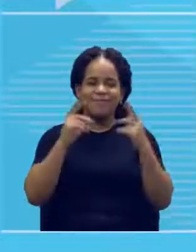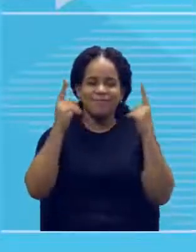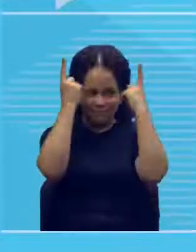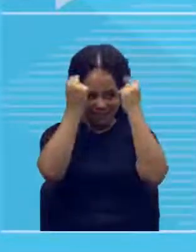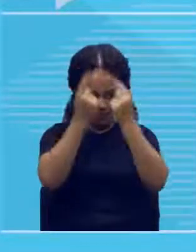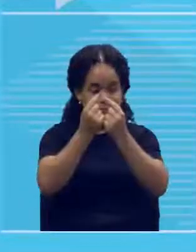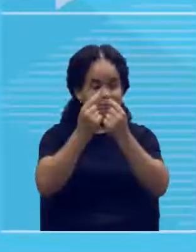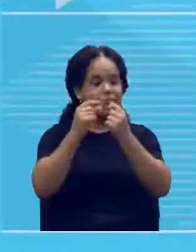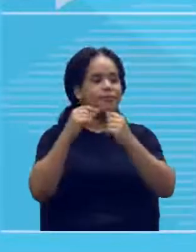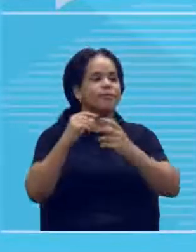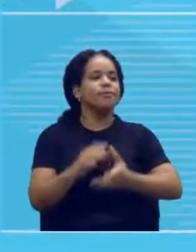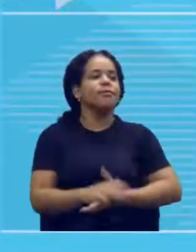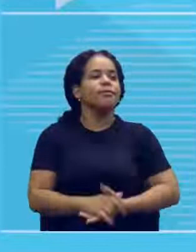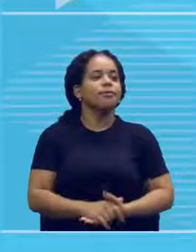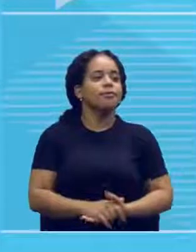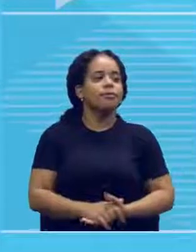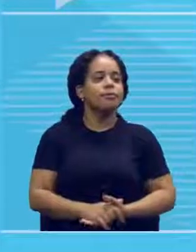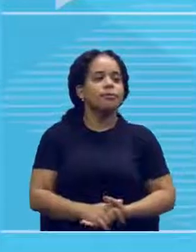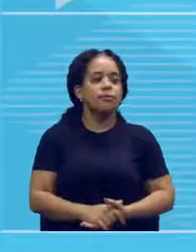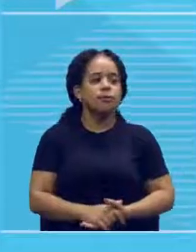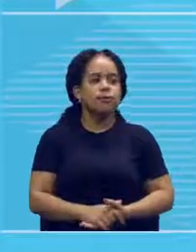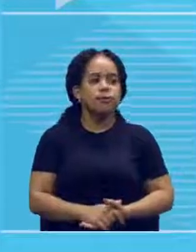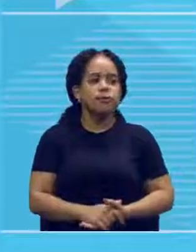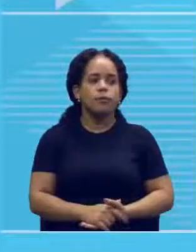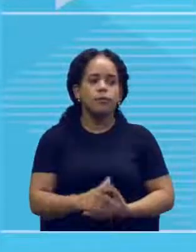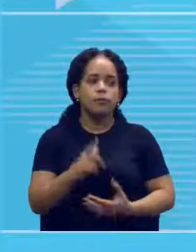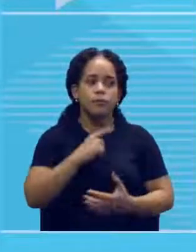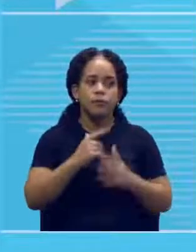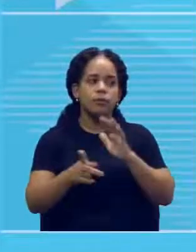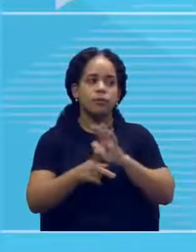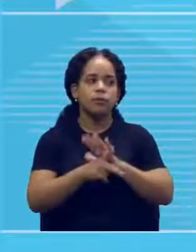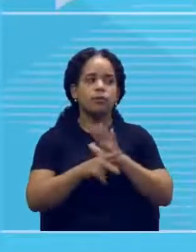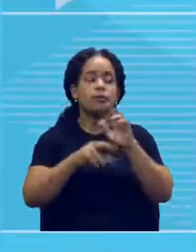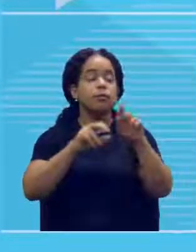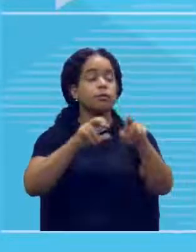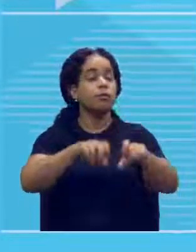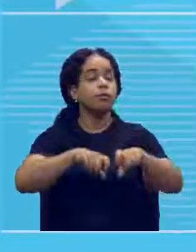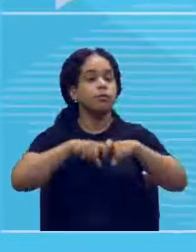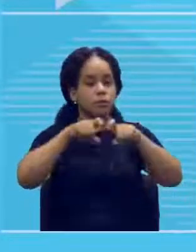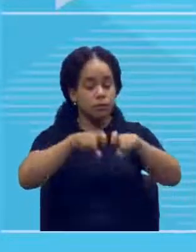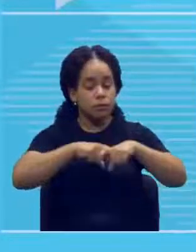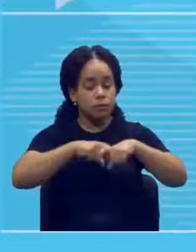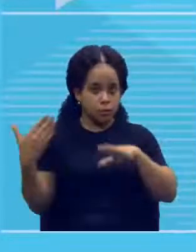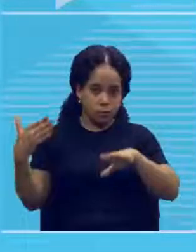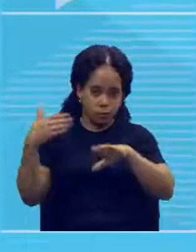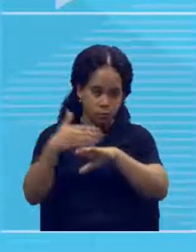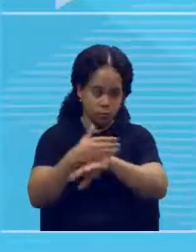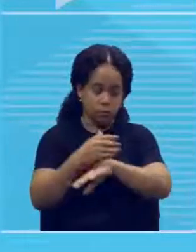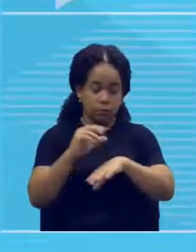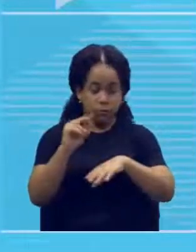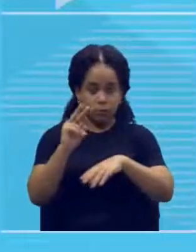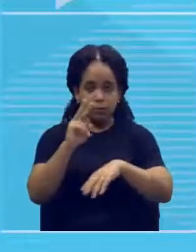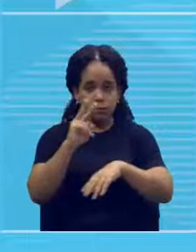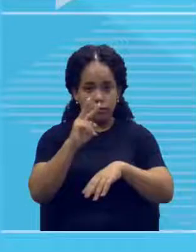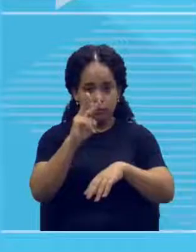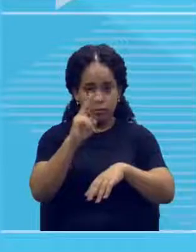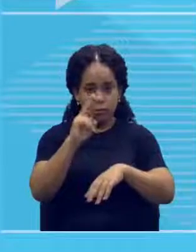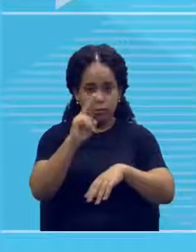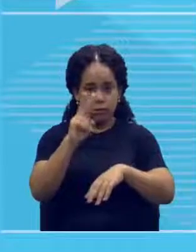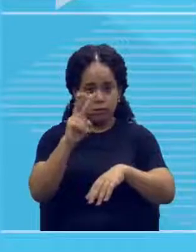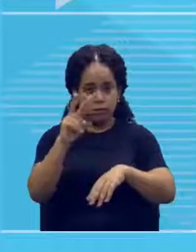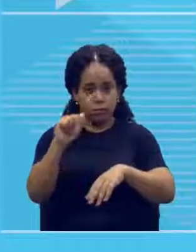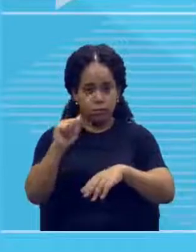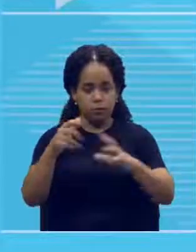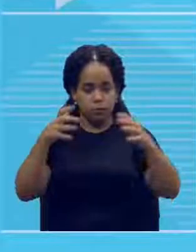Lá na Grécia Antiga, os agricultores, eles vinham com as uvas, né, que eram